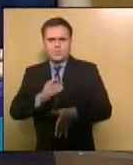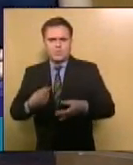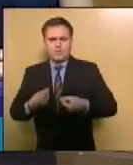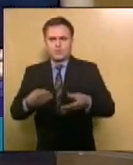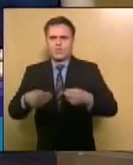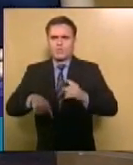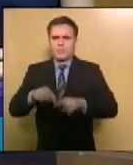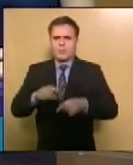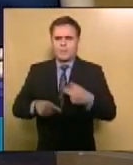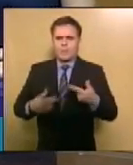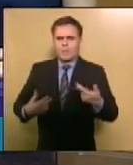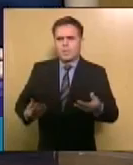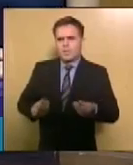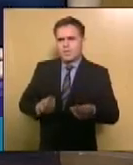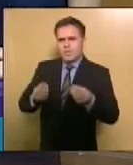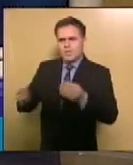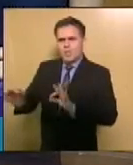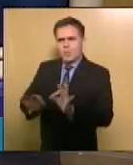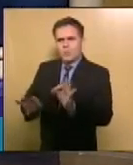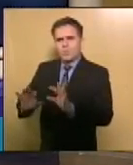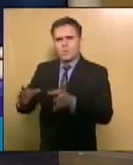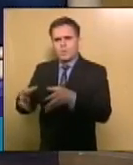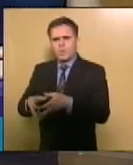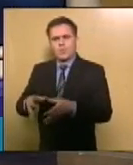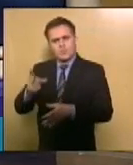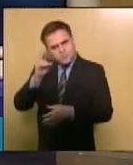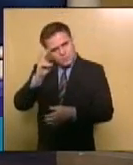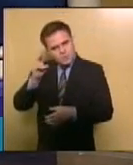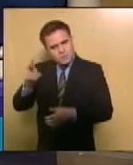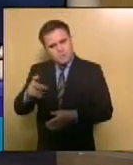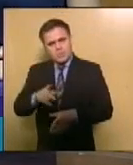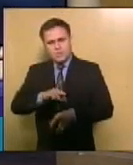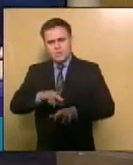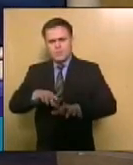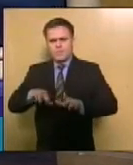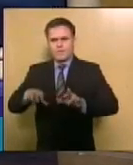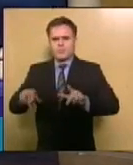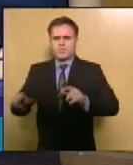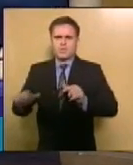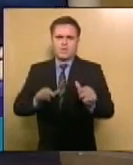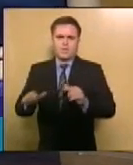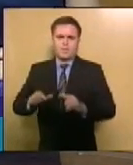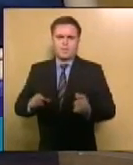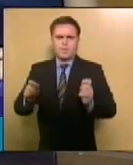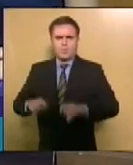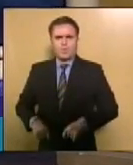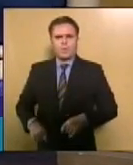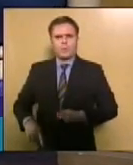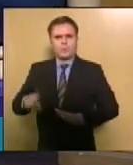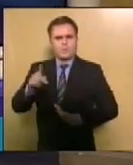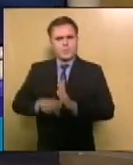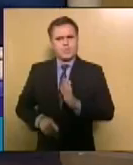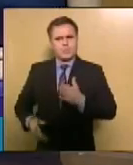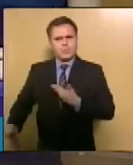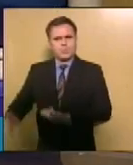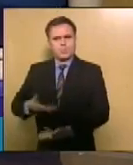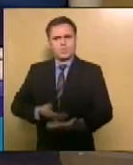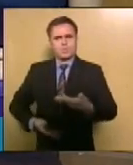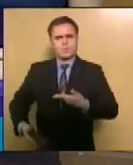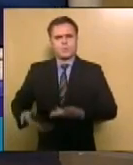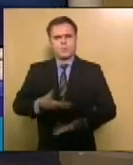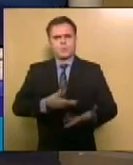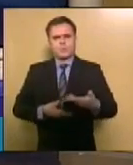integrar as inteligências temos que fazer muitas coisas é para que eh criar Protocolos de compartilhamento de